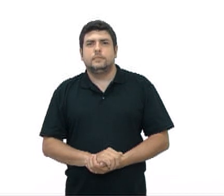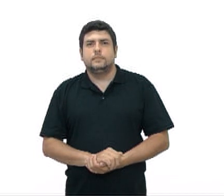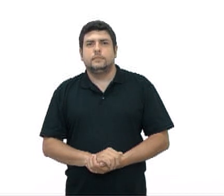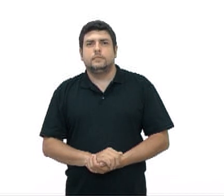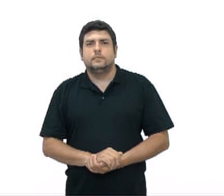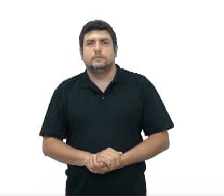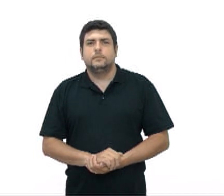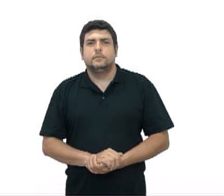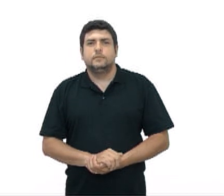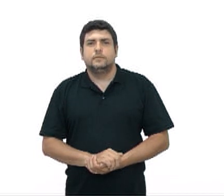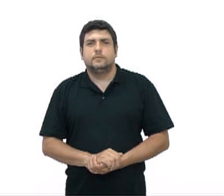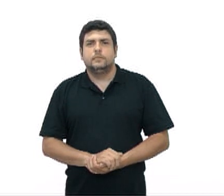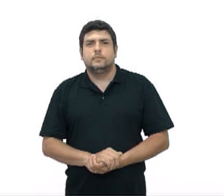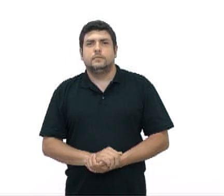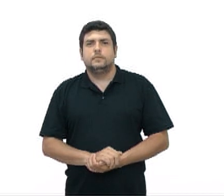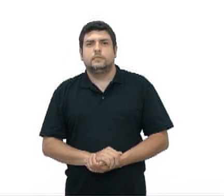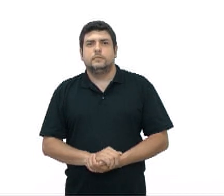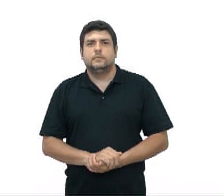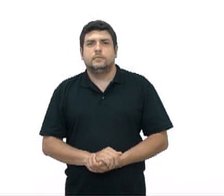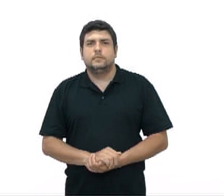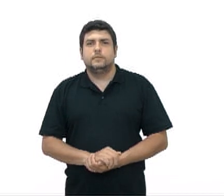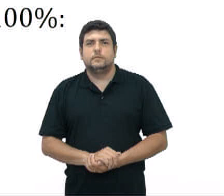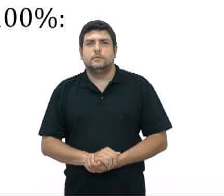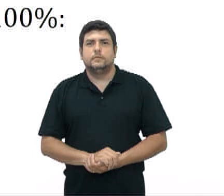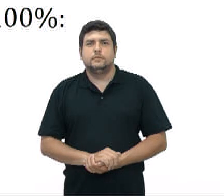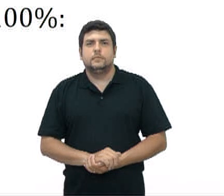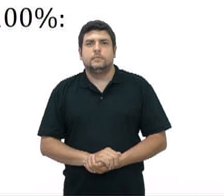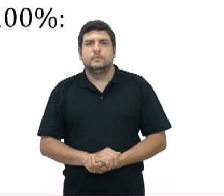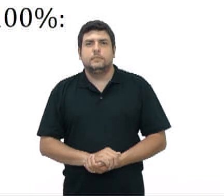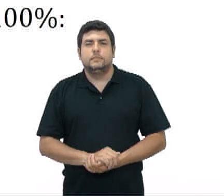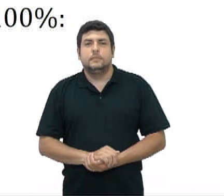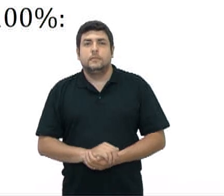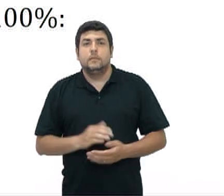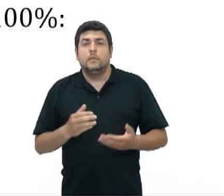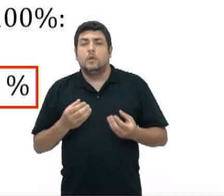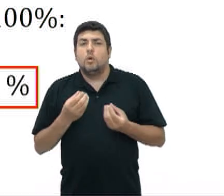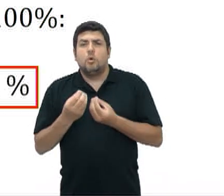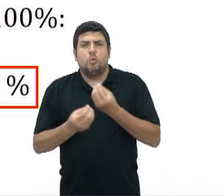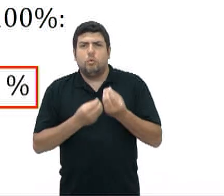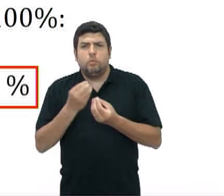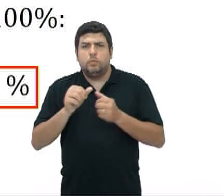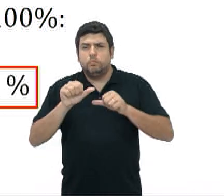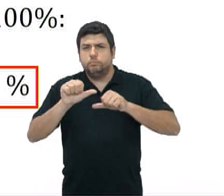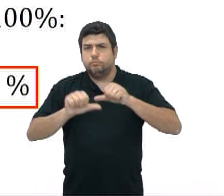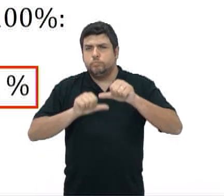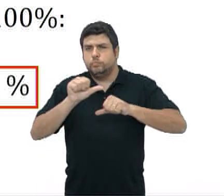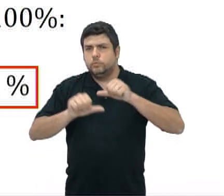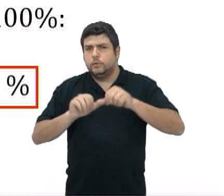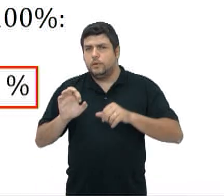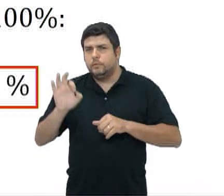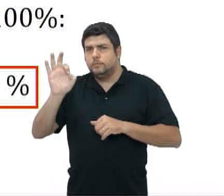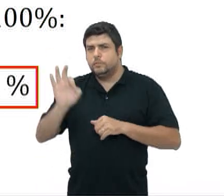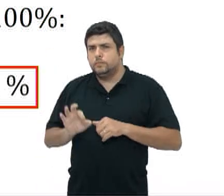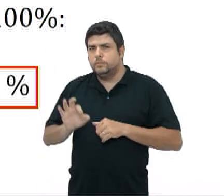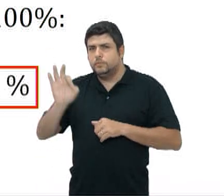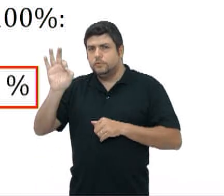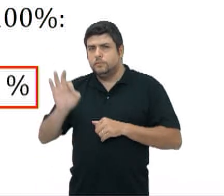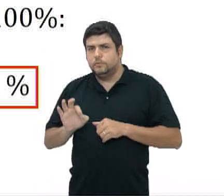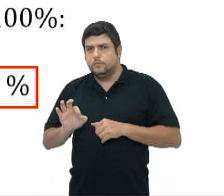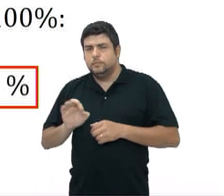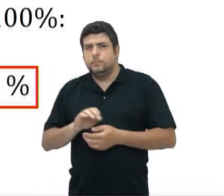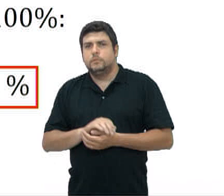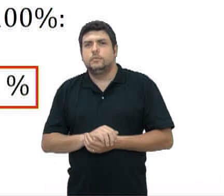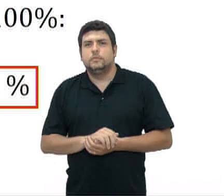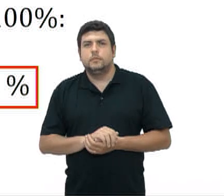0,3171. Ao evoluirmos isso, convertendo para porcentagem, teremos então um rendimento dessa máquina térmica de